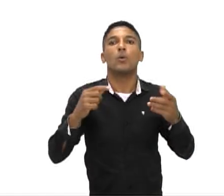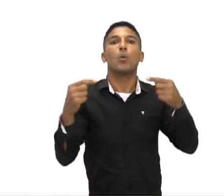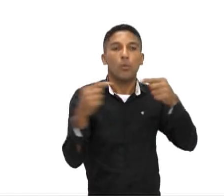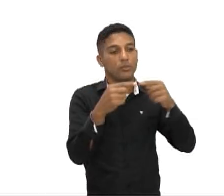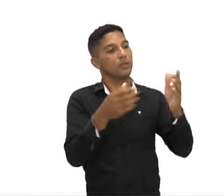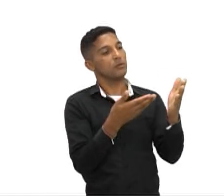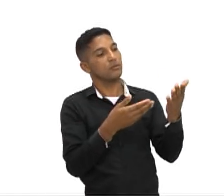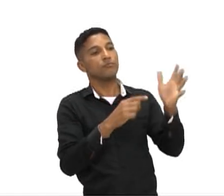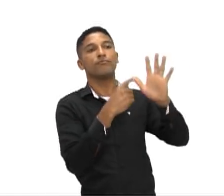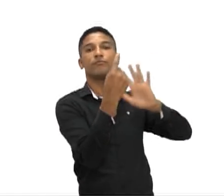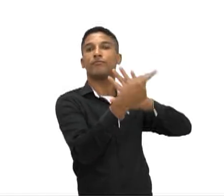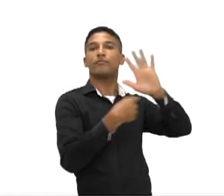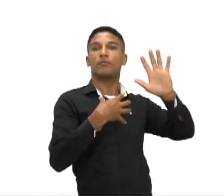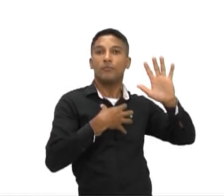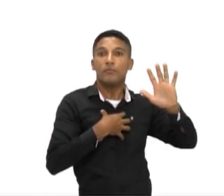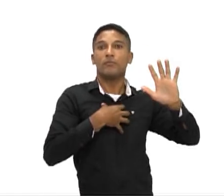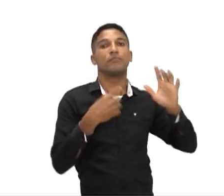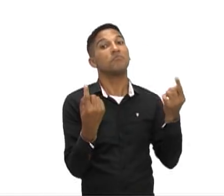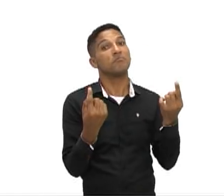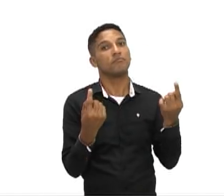aí.